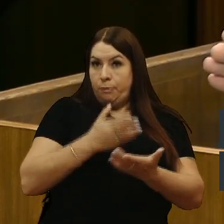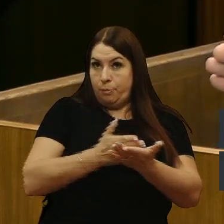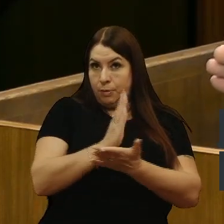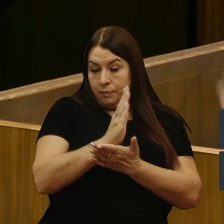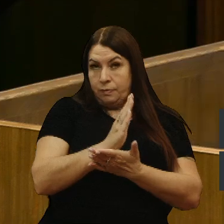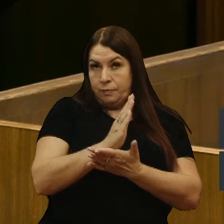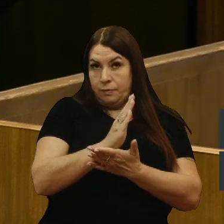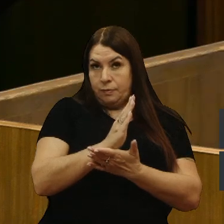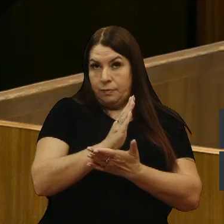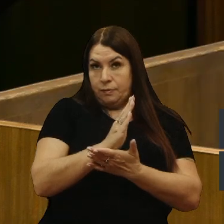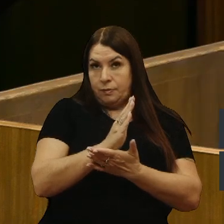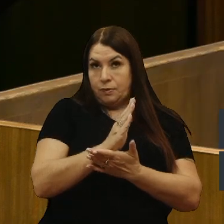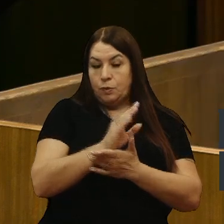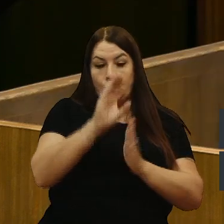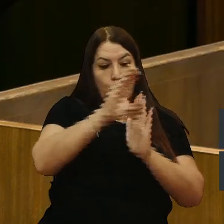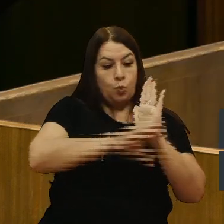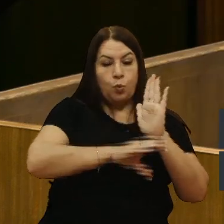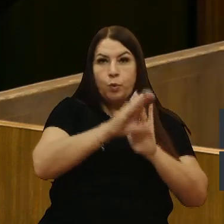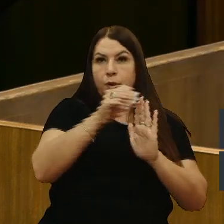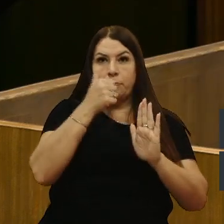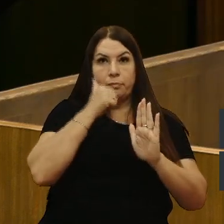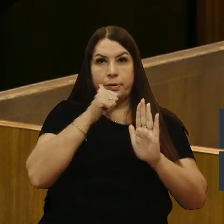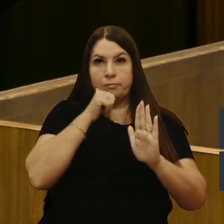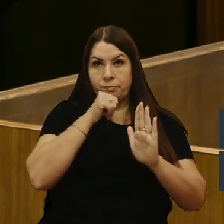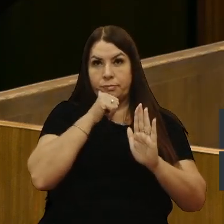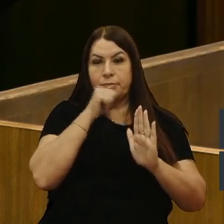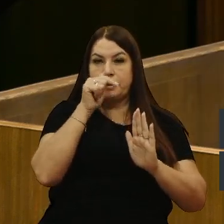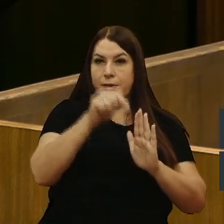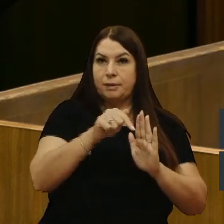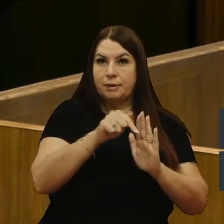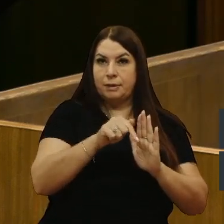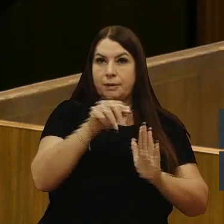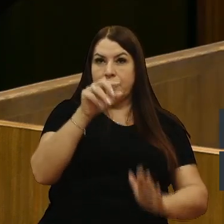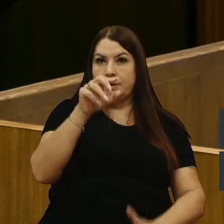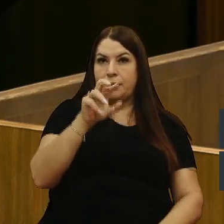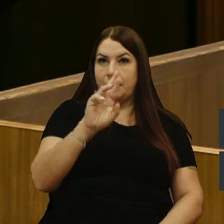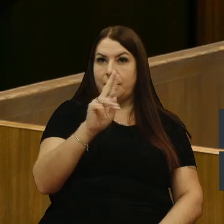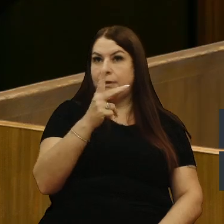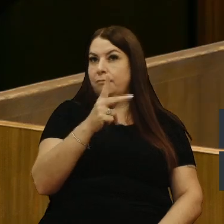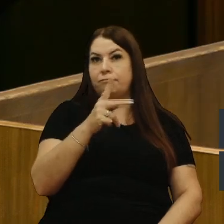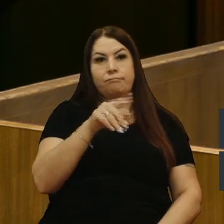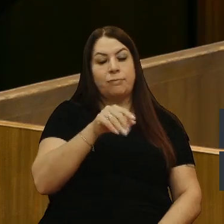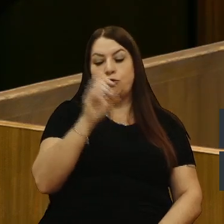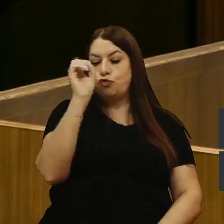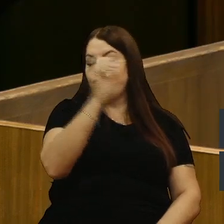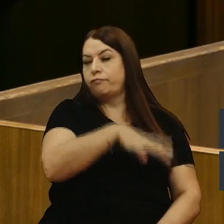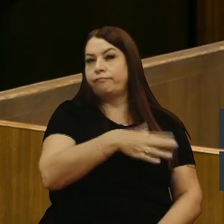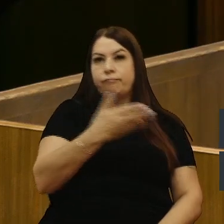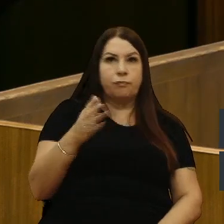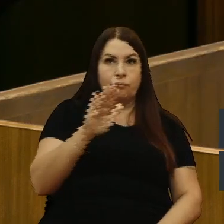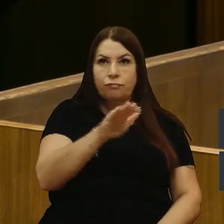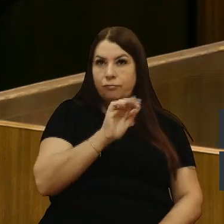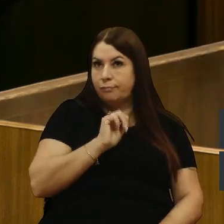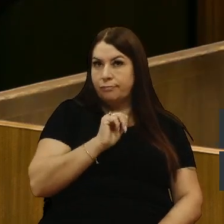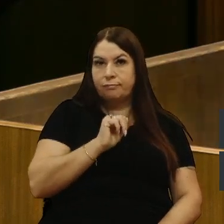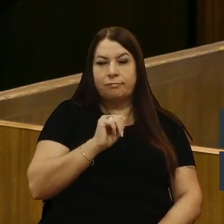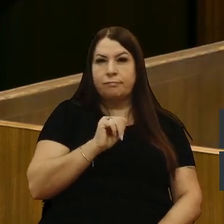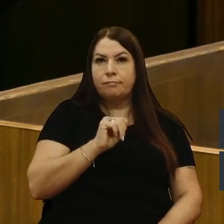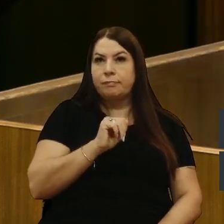aprovada, os currículos femininos que estão no RH simplesmente serão jogados fora. Nós